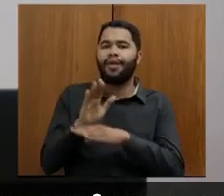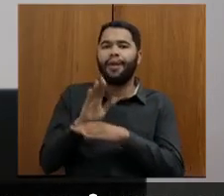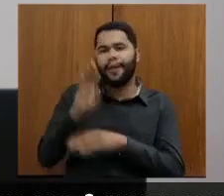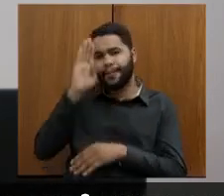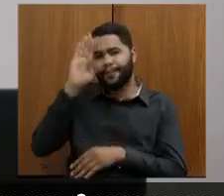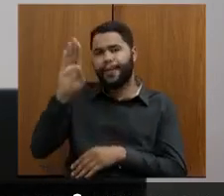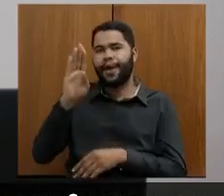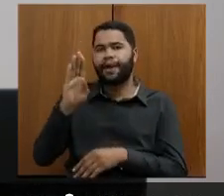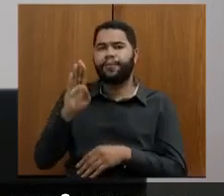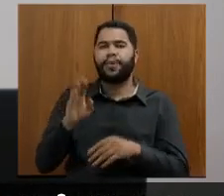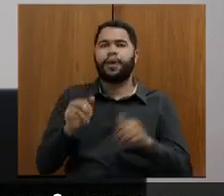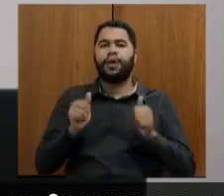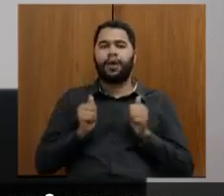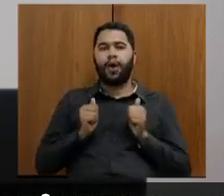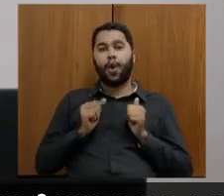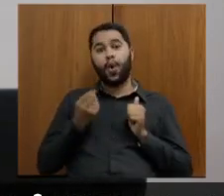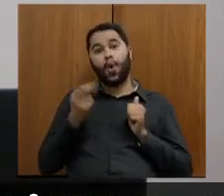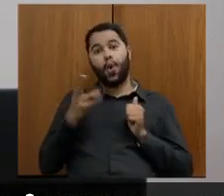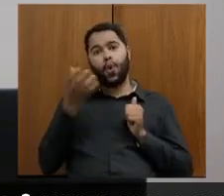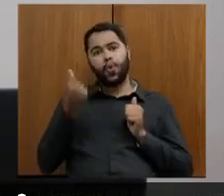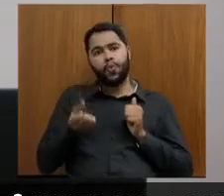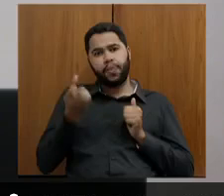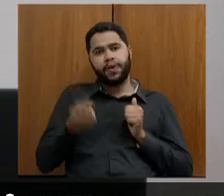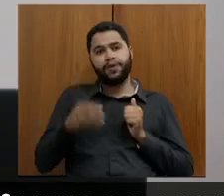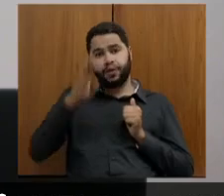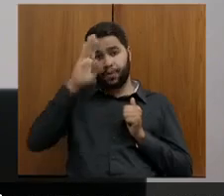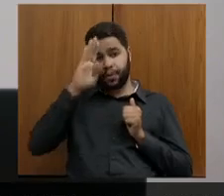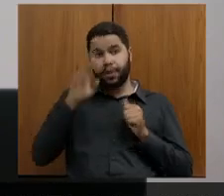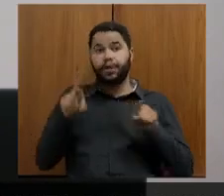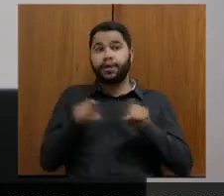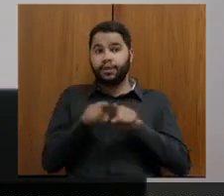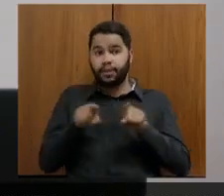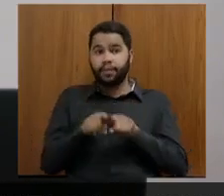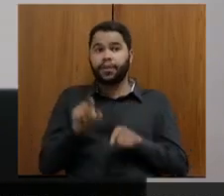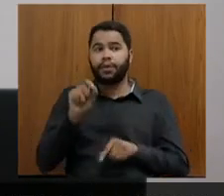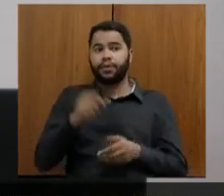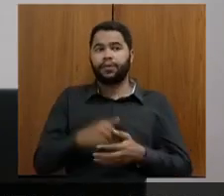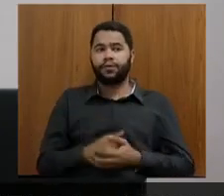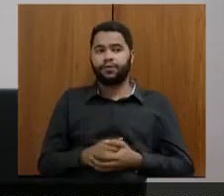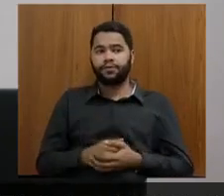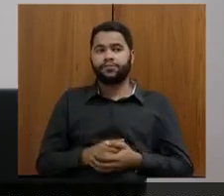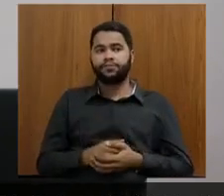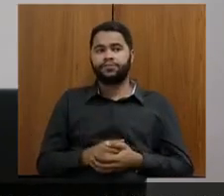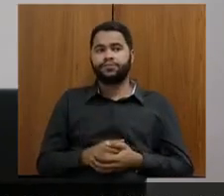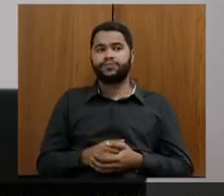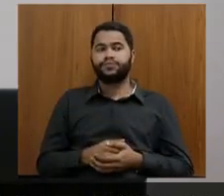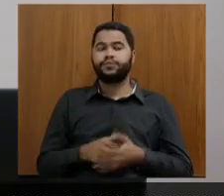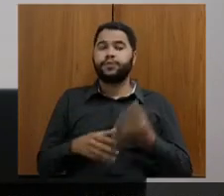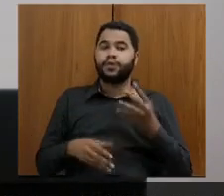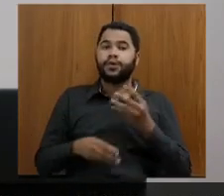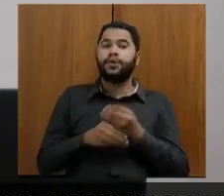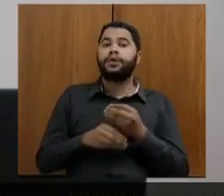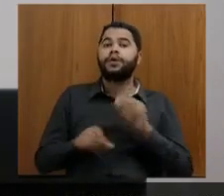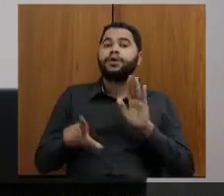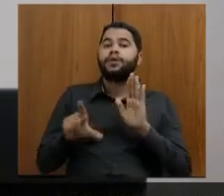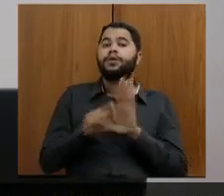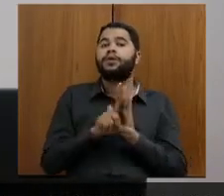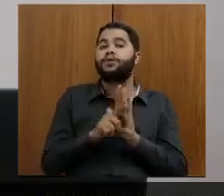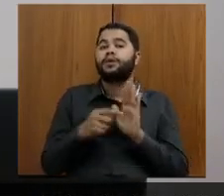para o custeio da atividade e da pensão militar logo pela Simetria é incluído pela